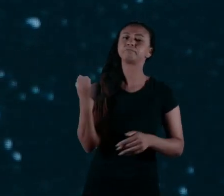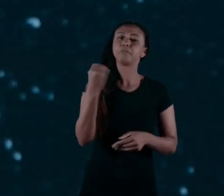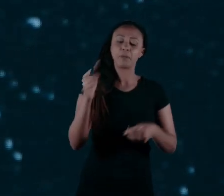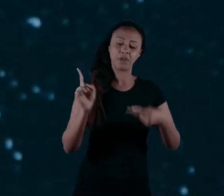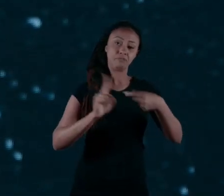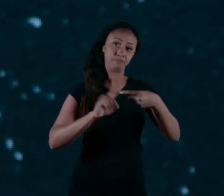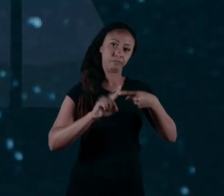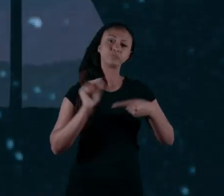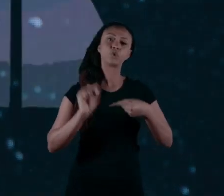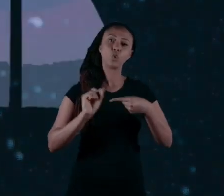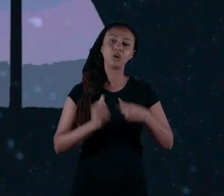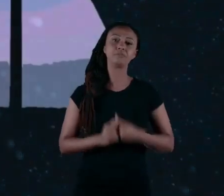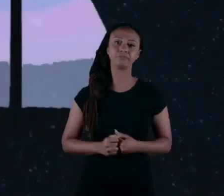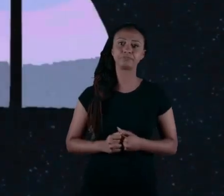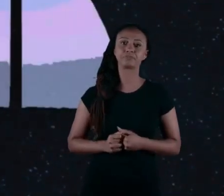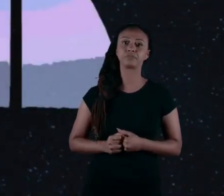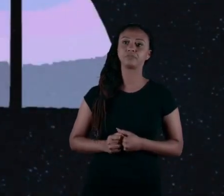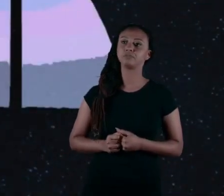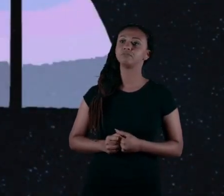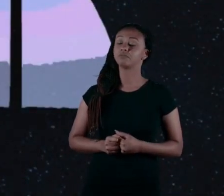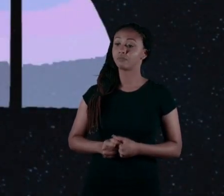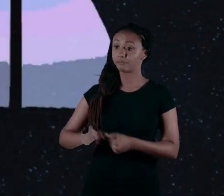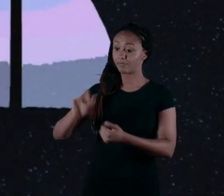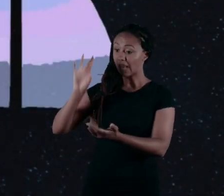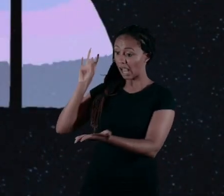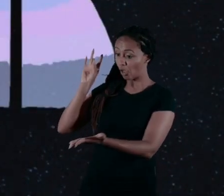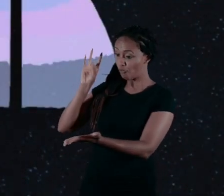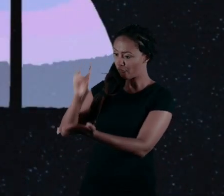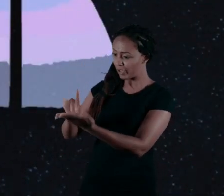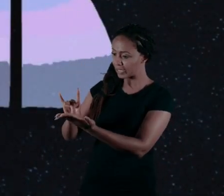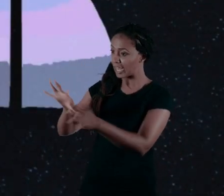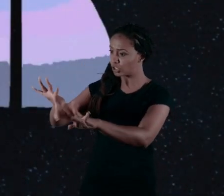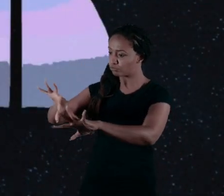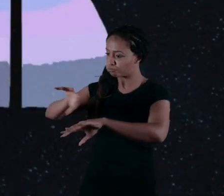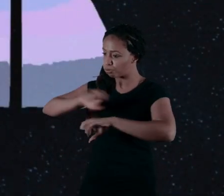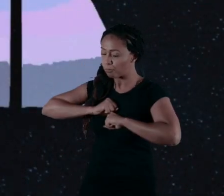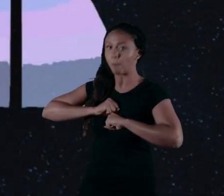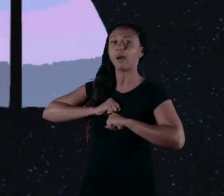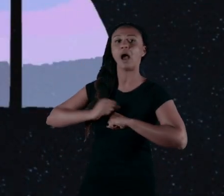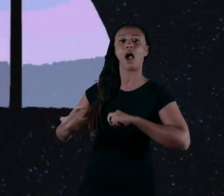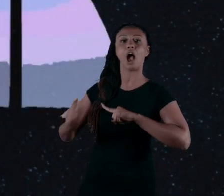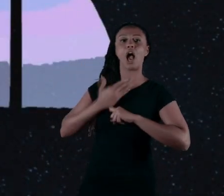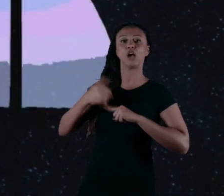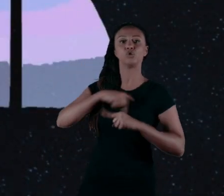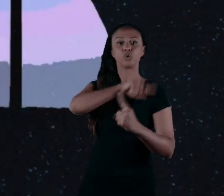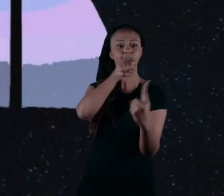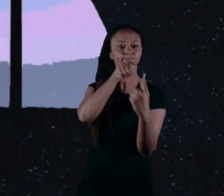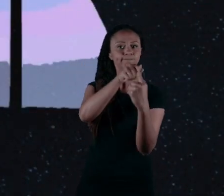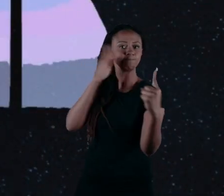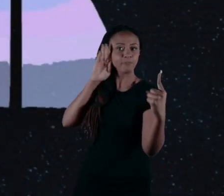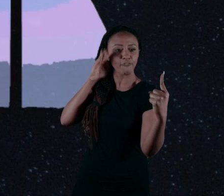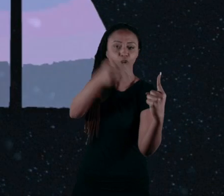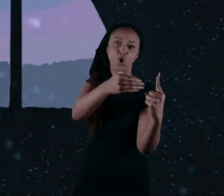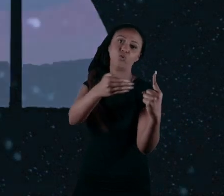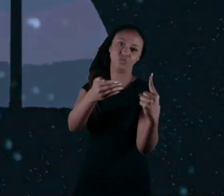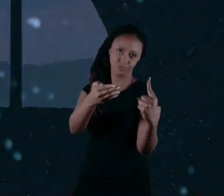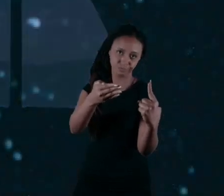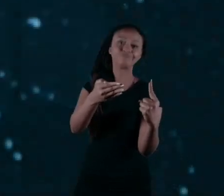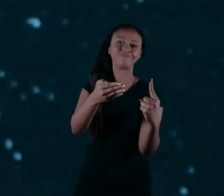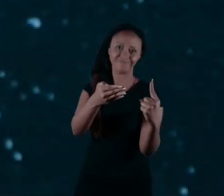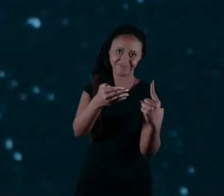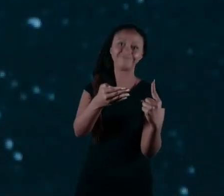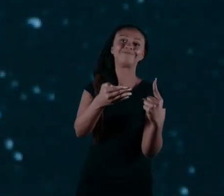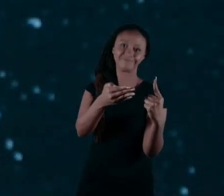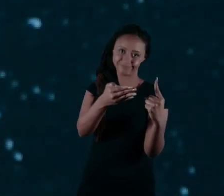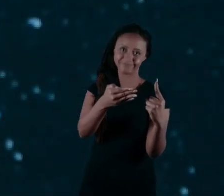abraçar a verdade nos mantém no alvo. Repita comigo, diga: abraçar a verdade nos mantém